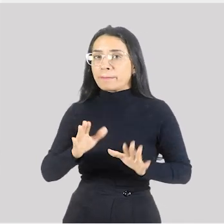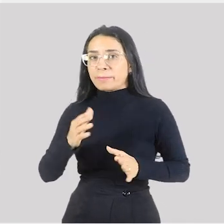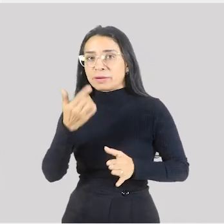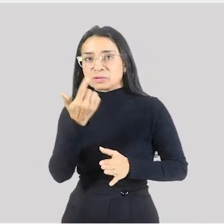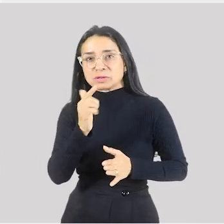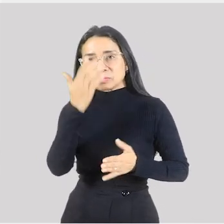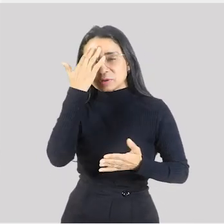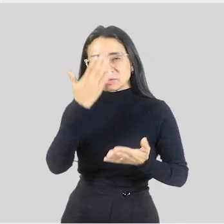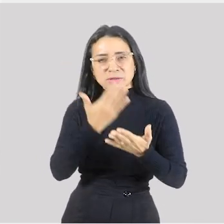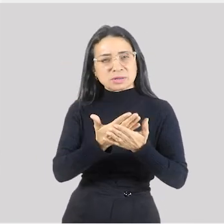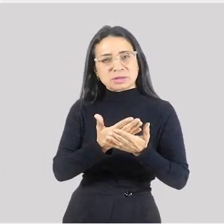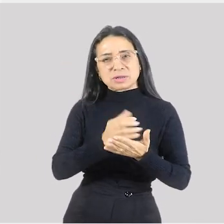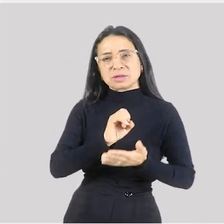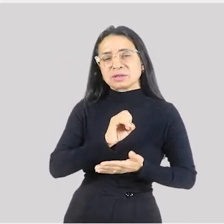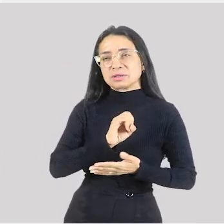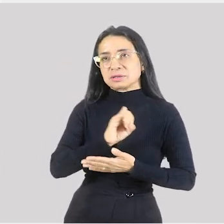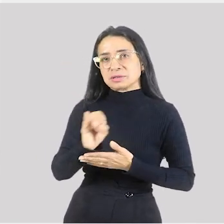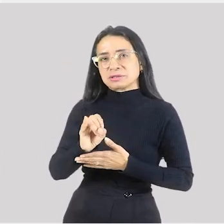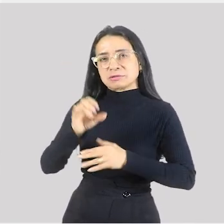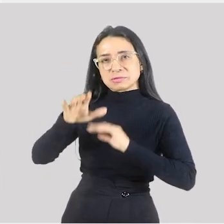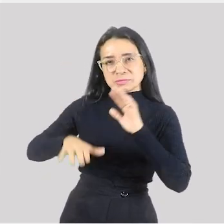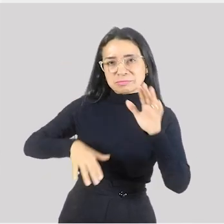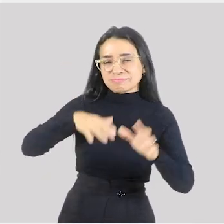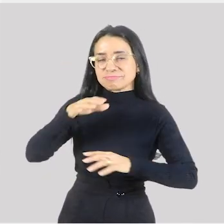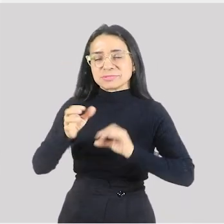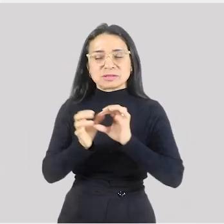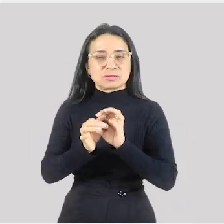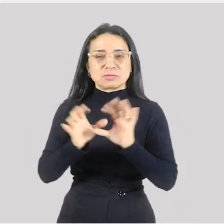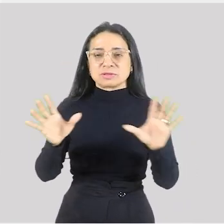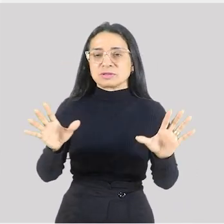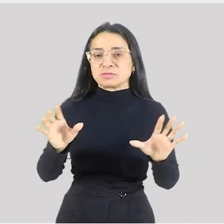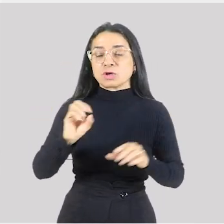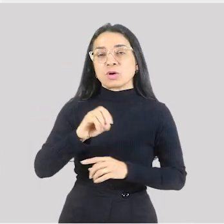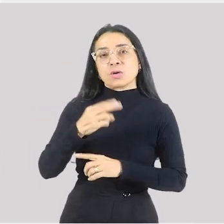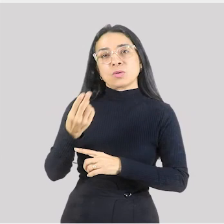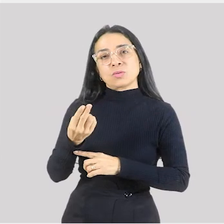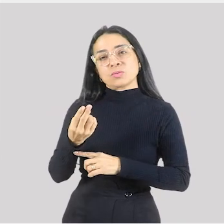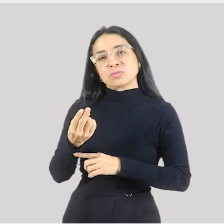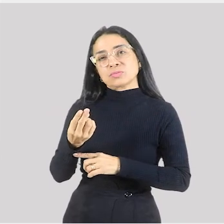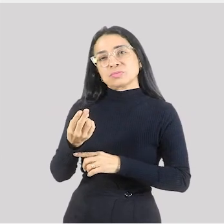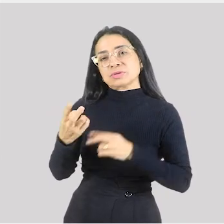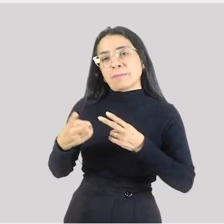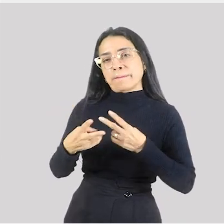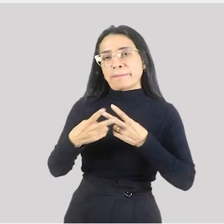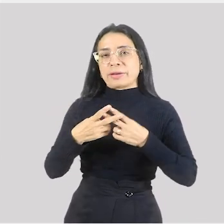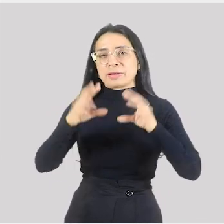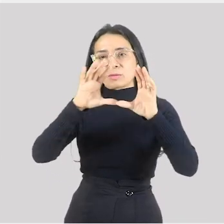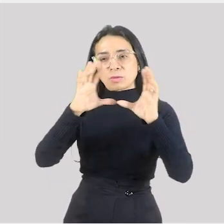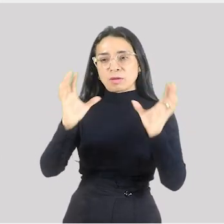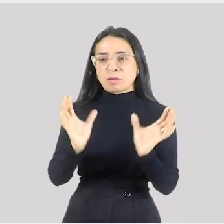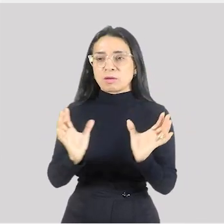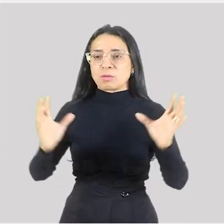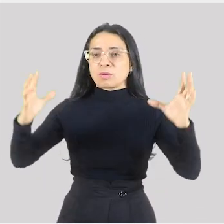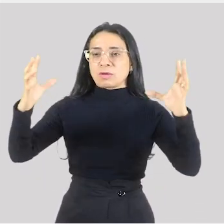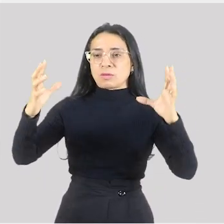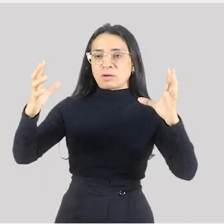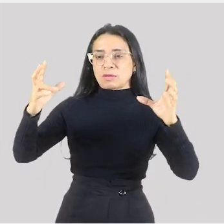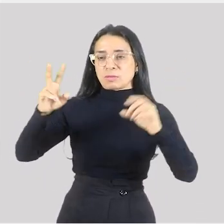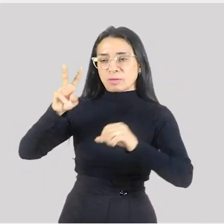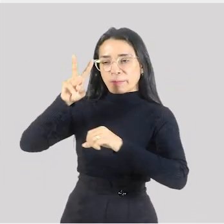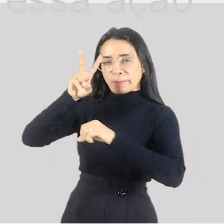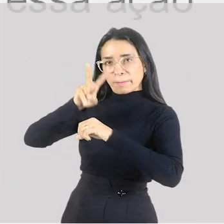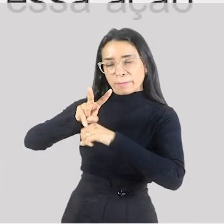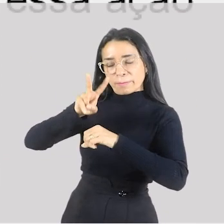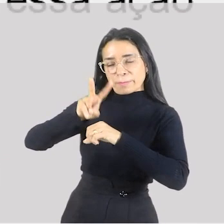nado livremente pelo oceano ou se preso em um aquário que me protege como uma